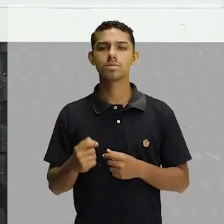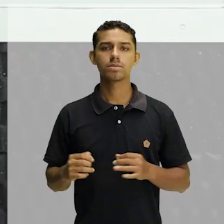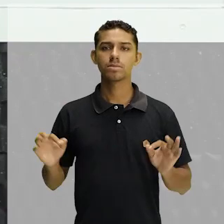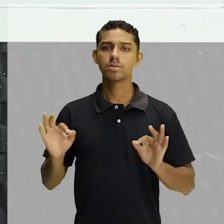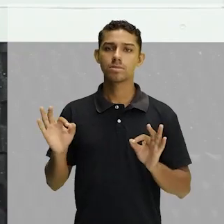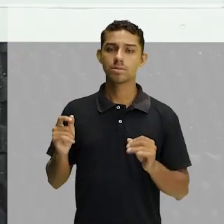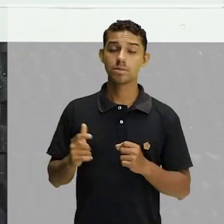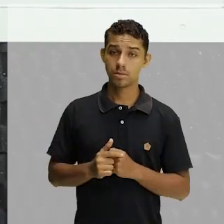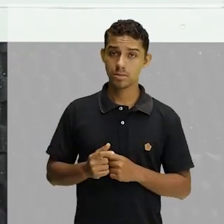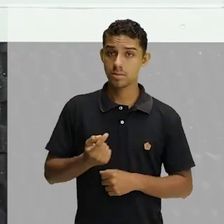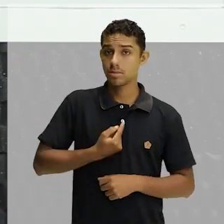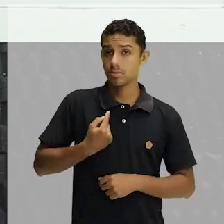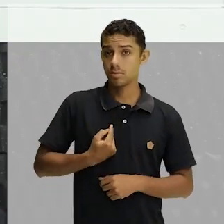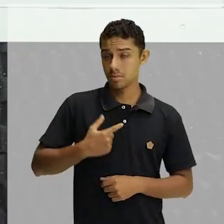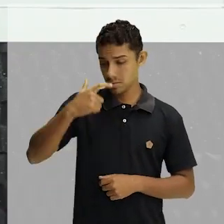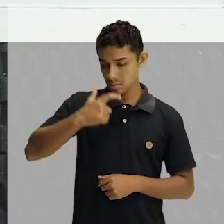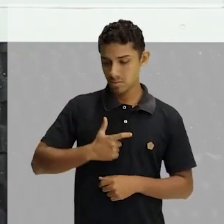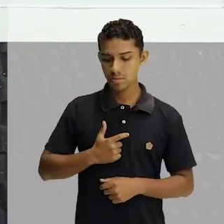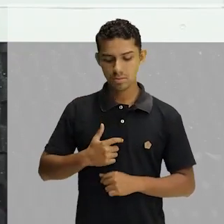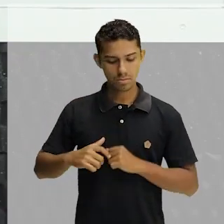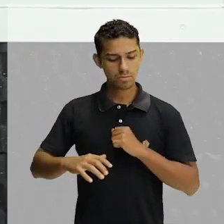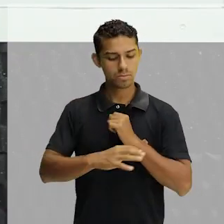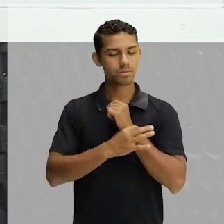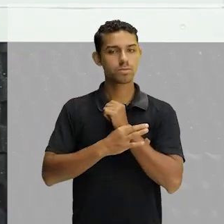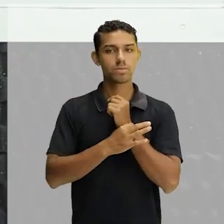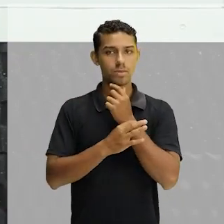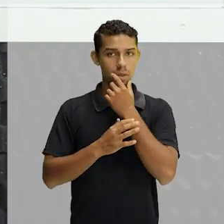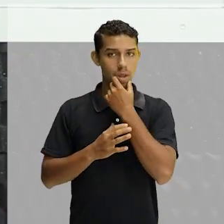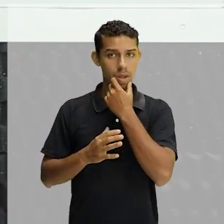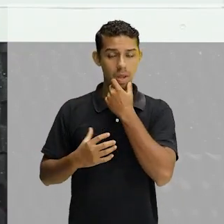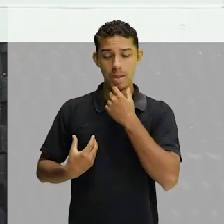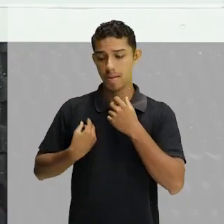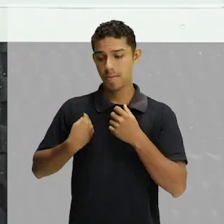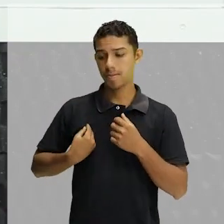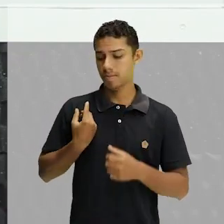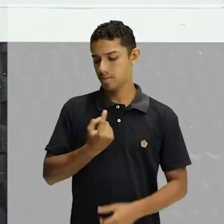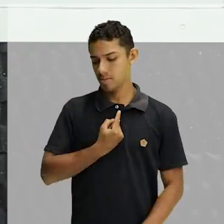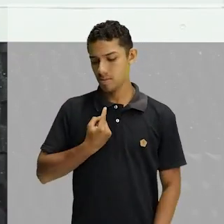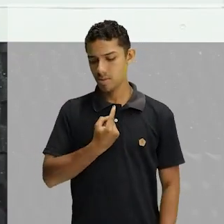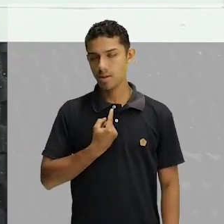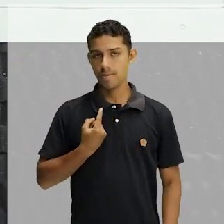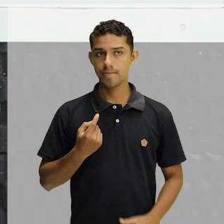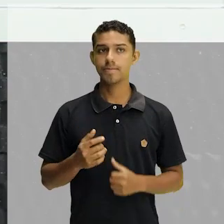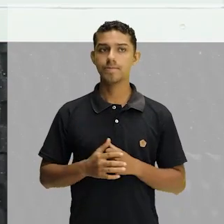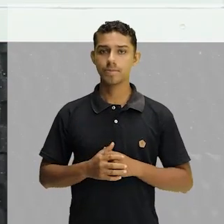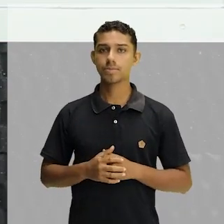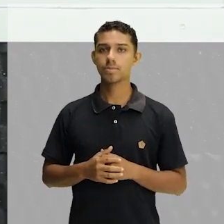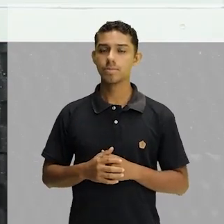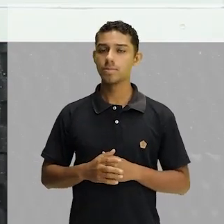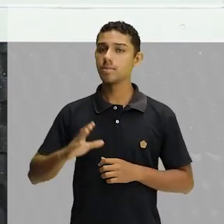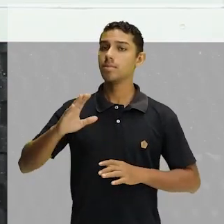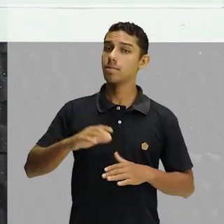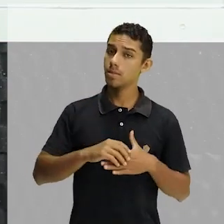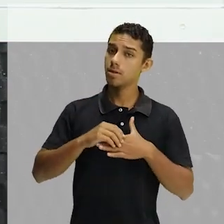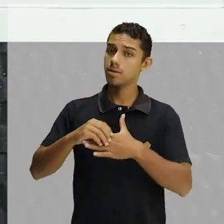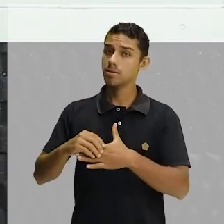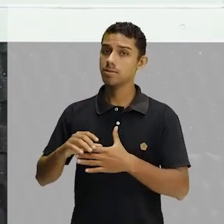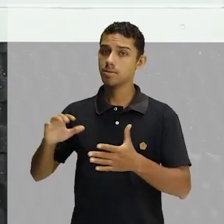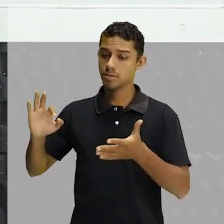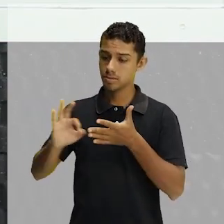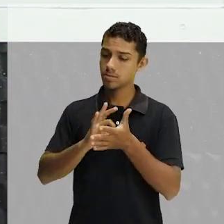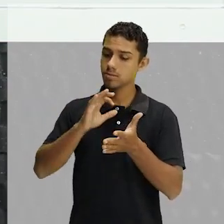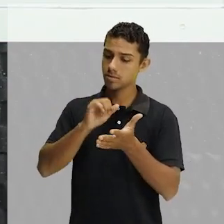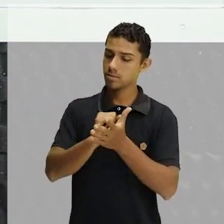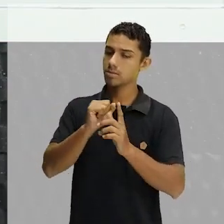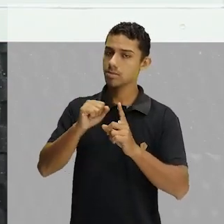mais garantias, principalmente aos elementos individuais. Por isso você vai firmar um